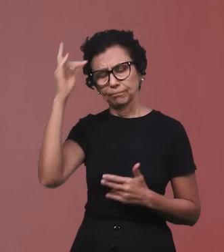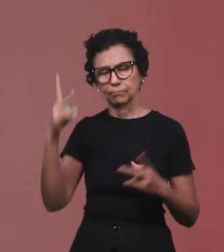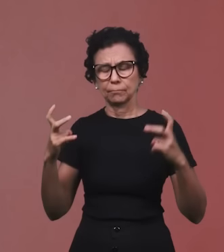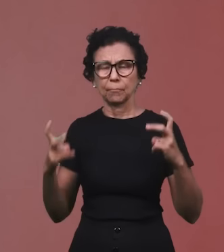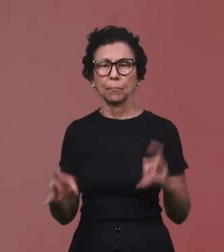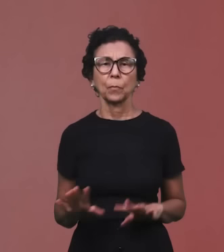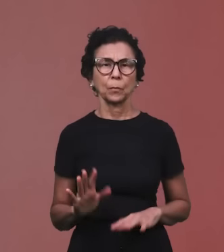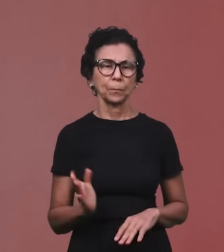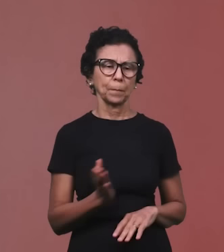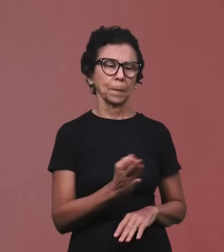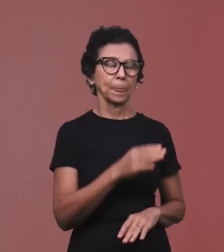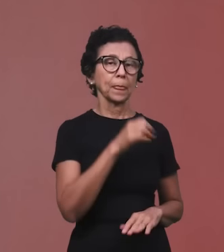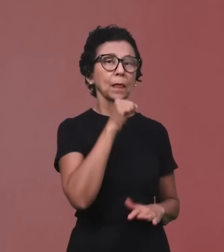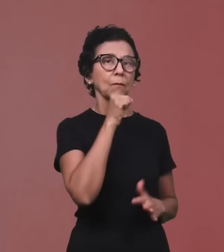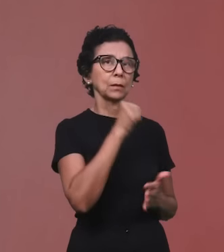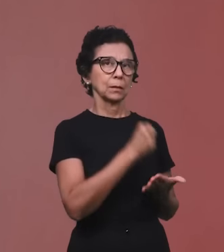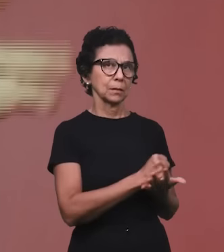Velho Testamento?